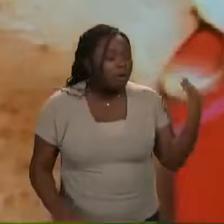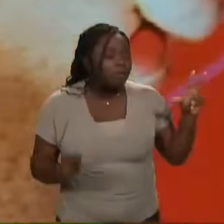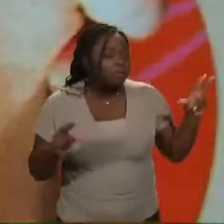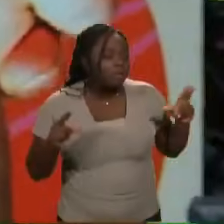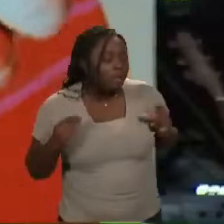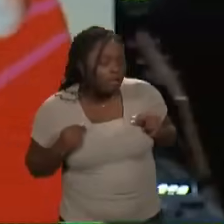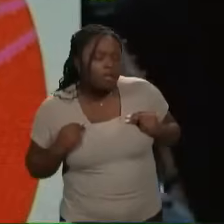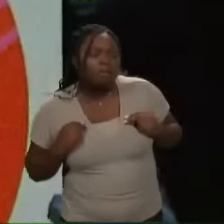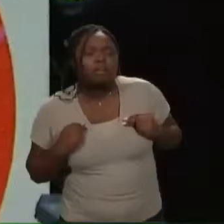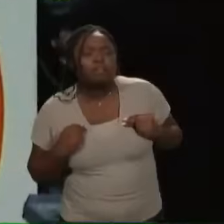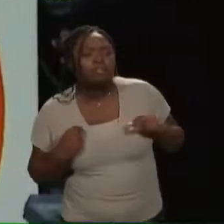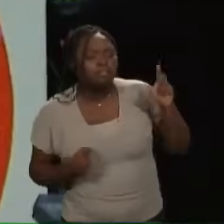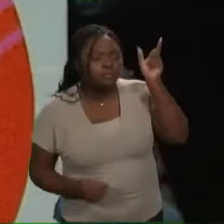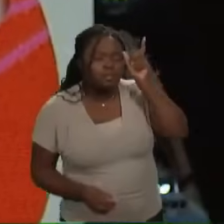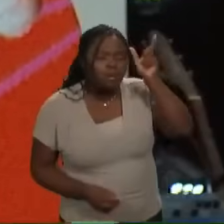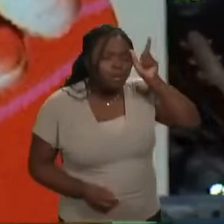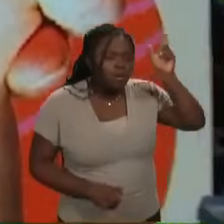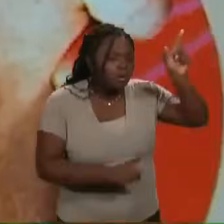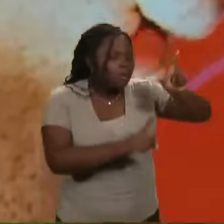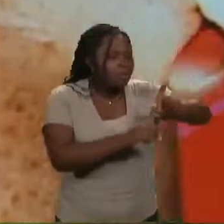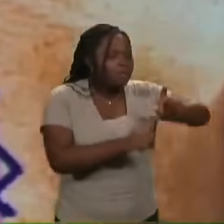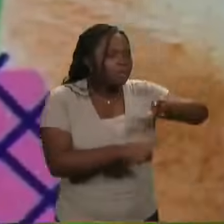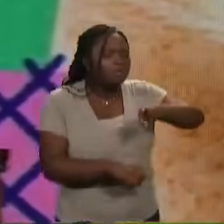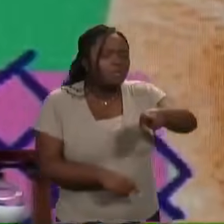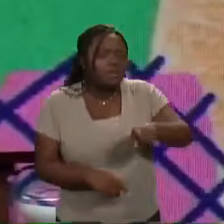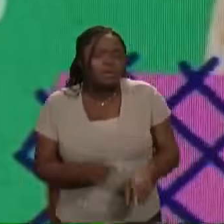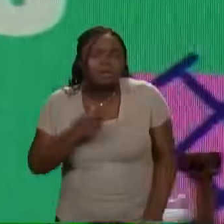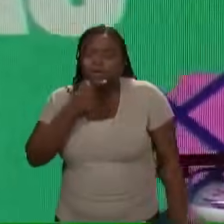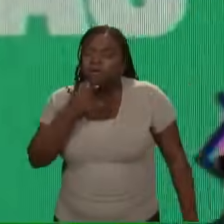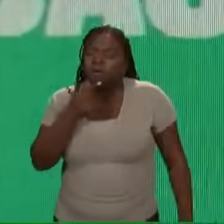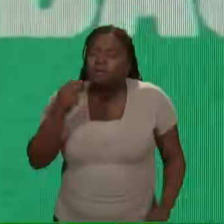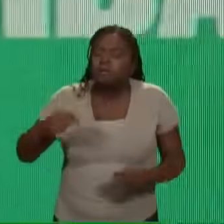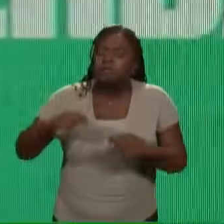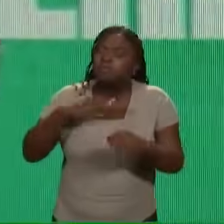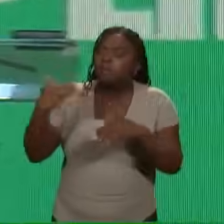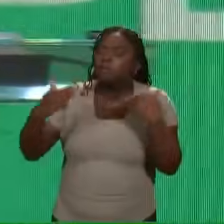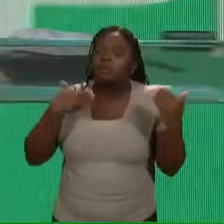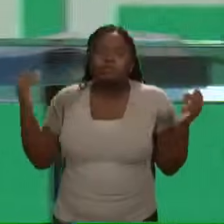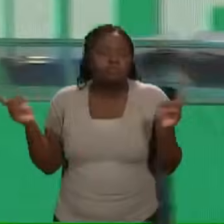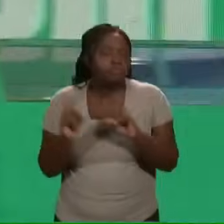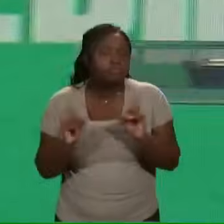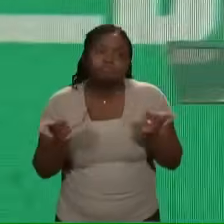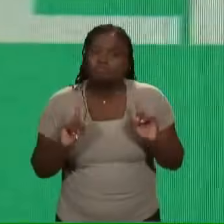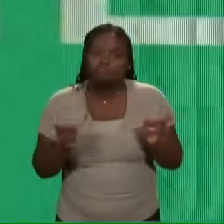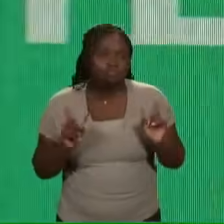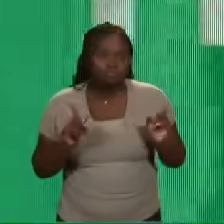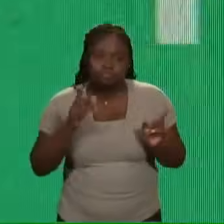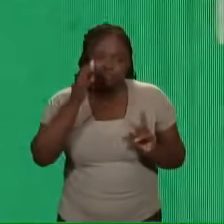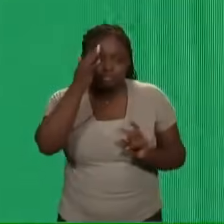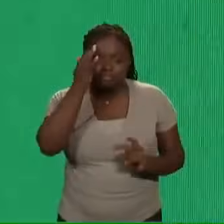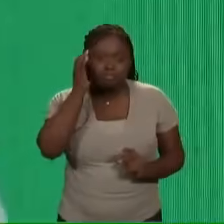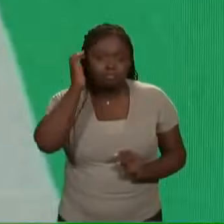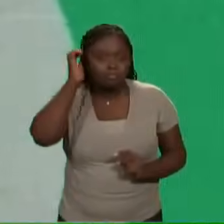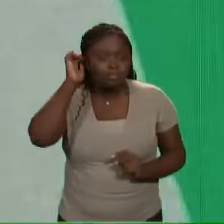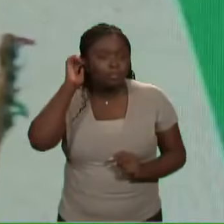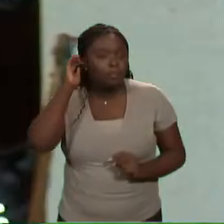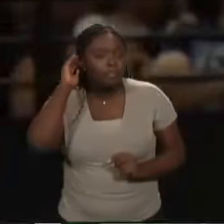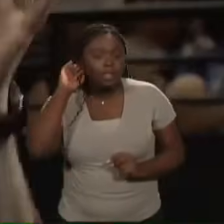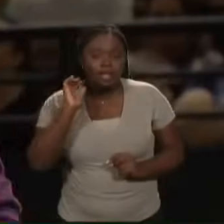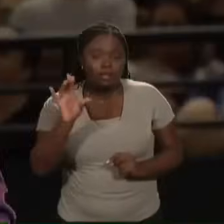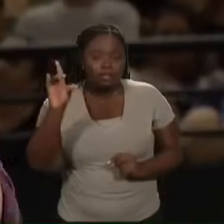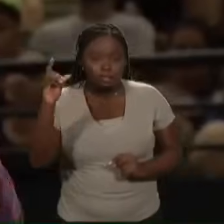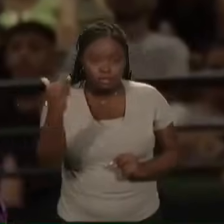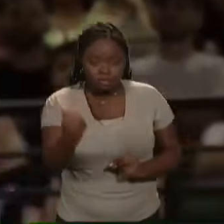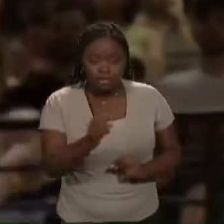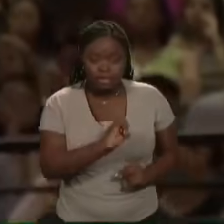de demônio. Essa mulher aí é uma possuída, esse homem aí tem que morrer. Não! Deus está dizendo o seguinte: se você